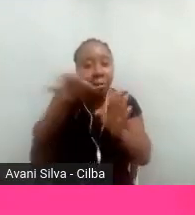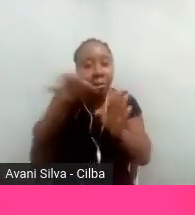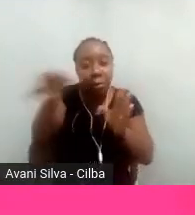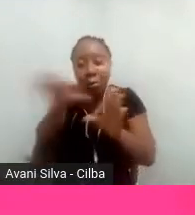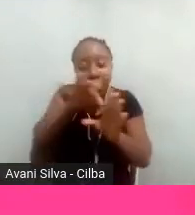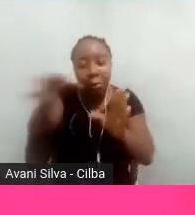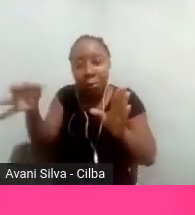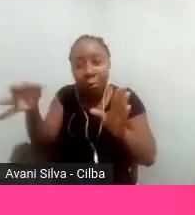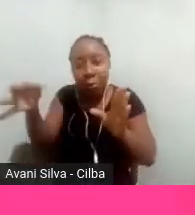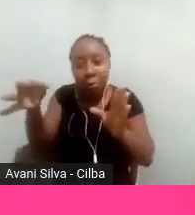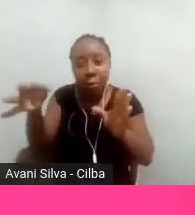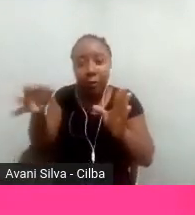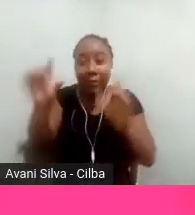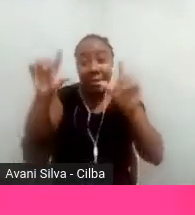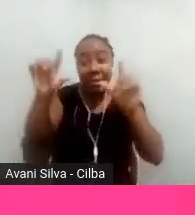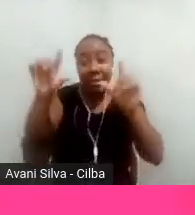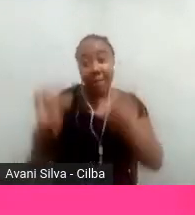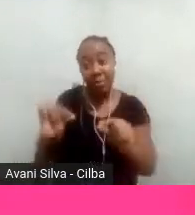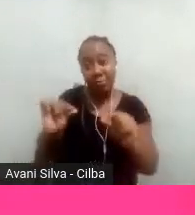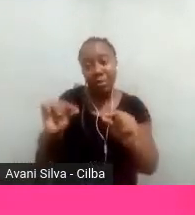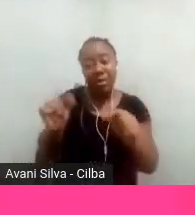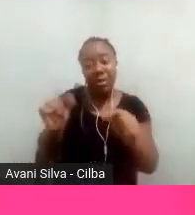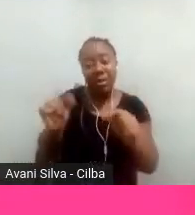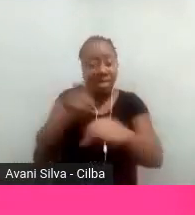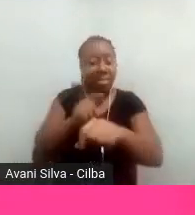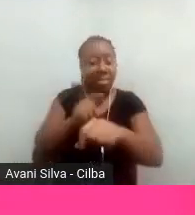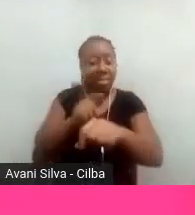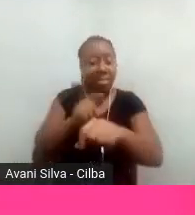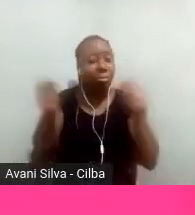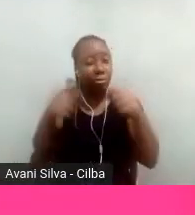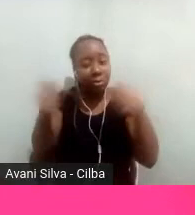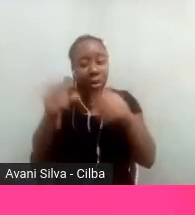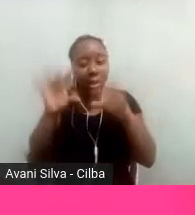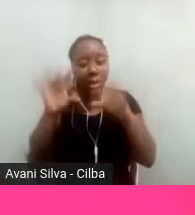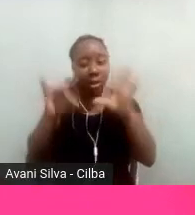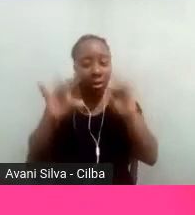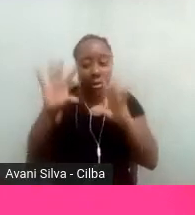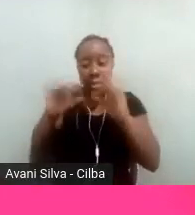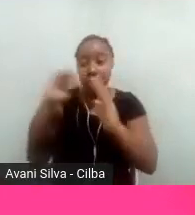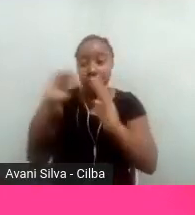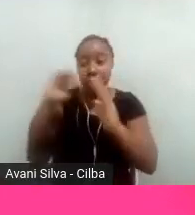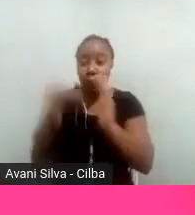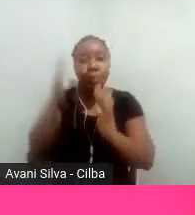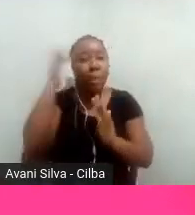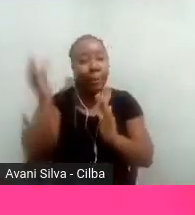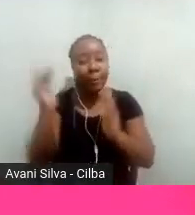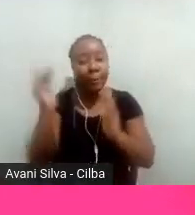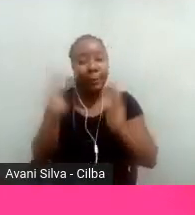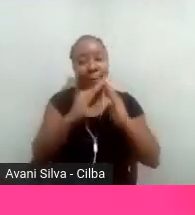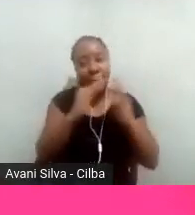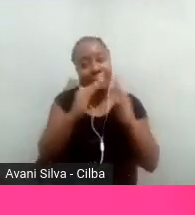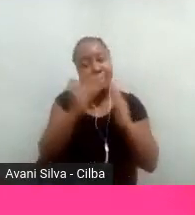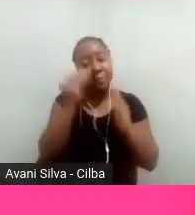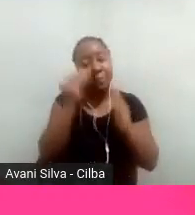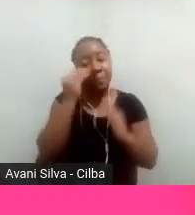menor, se vai dar tempo de fazer a colagem completa da casa.